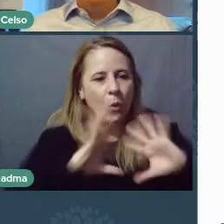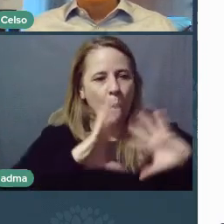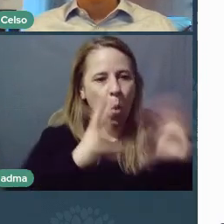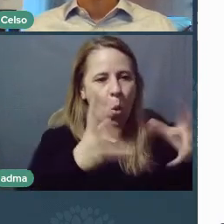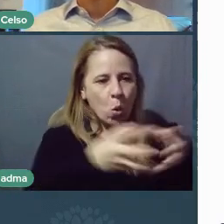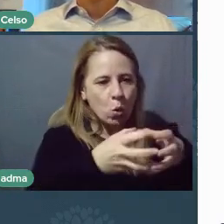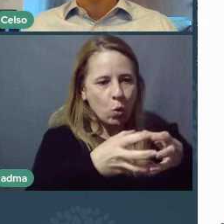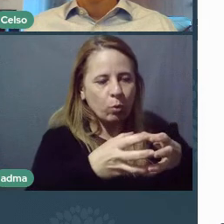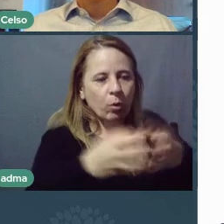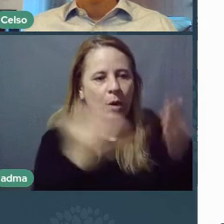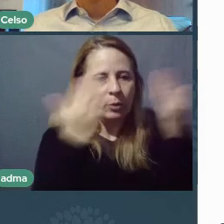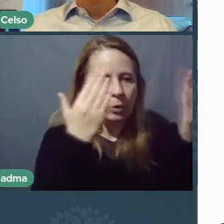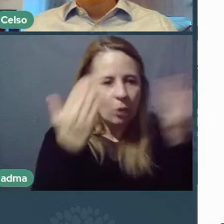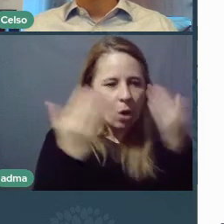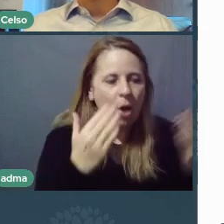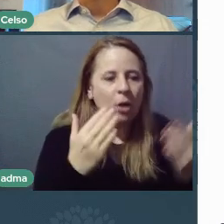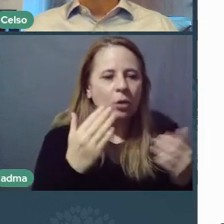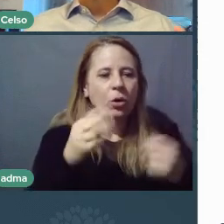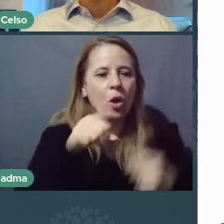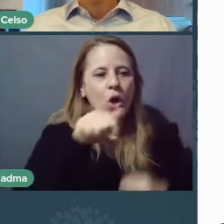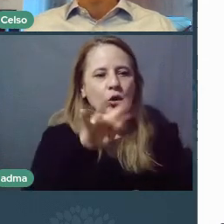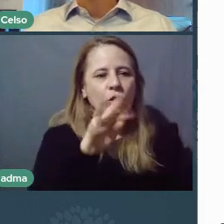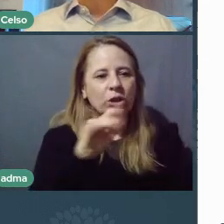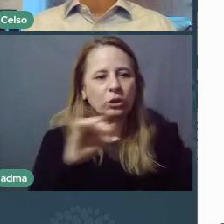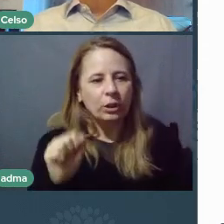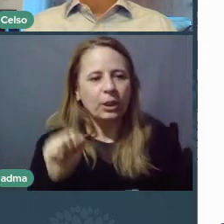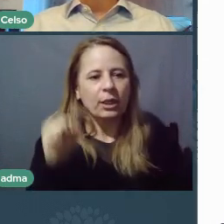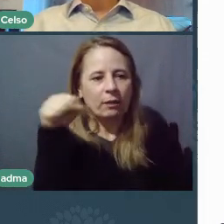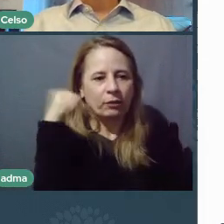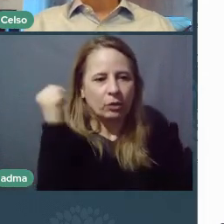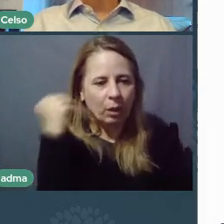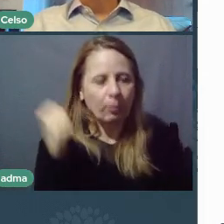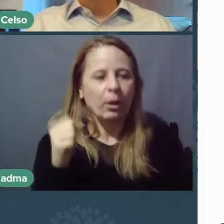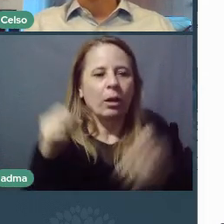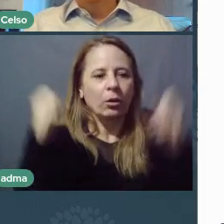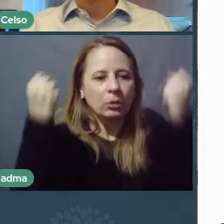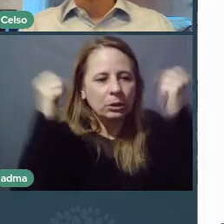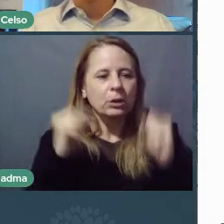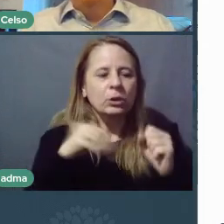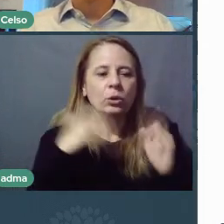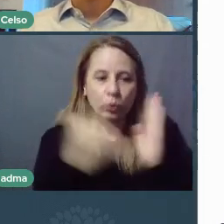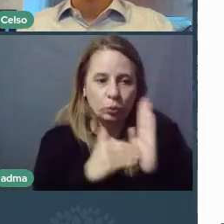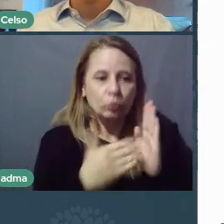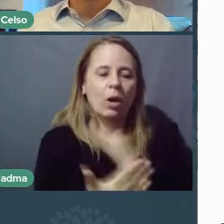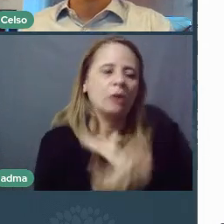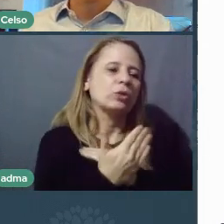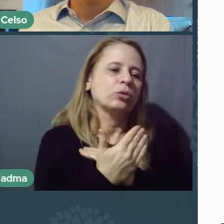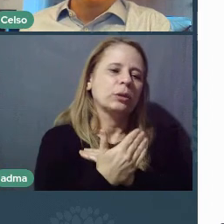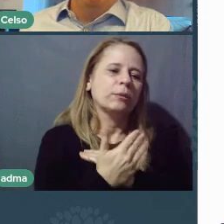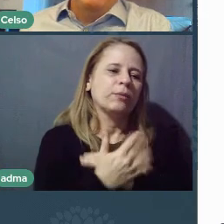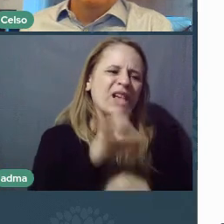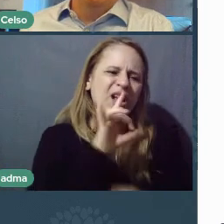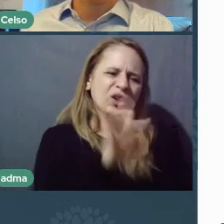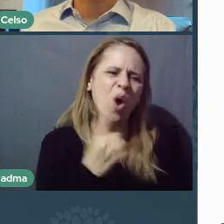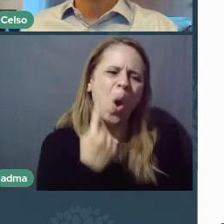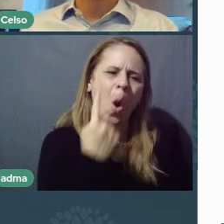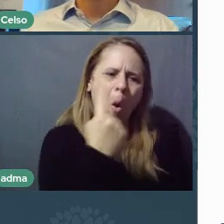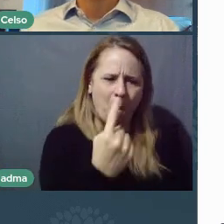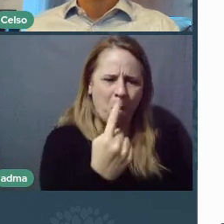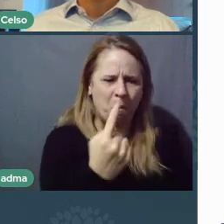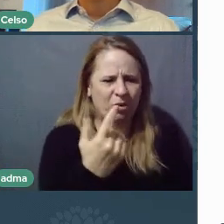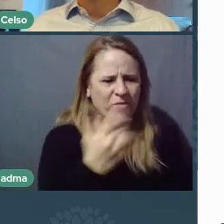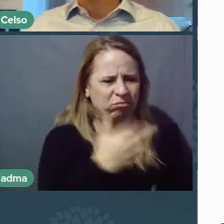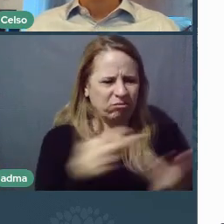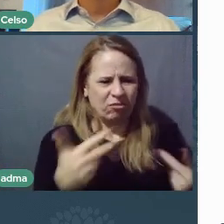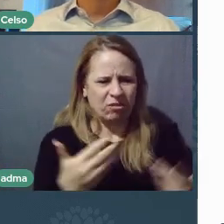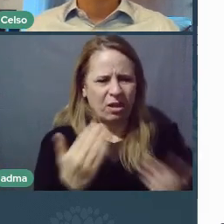pode ajudar no controle da asma. E, de novo, não existe ainda a melhor maneira de se perder peso.